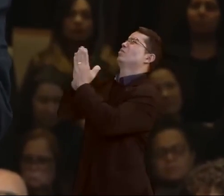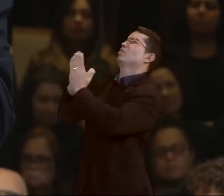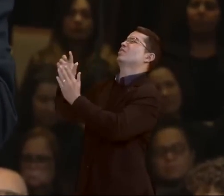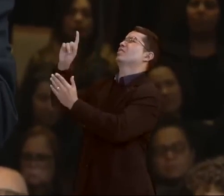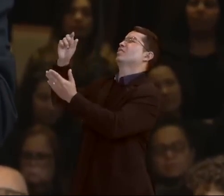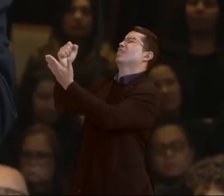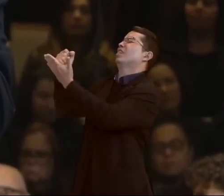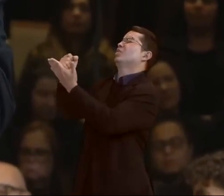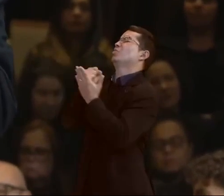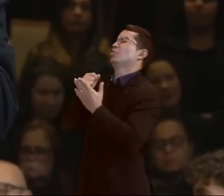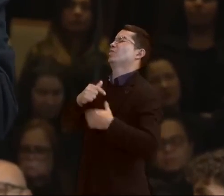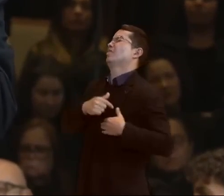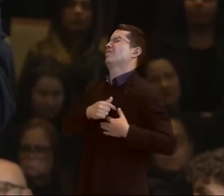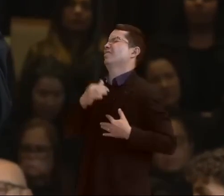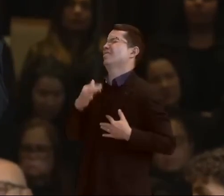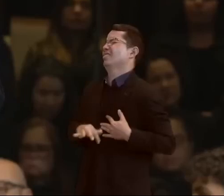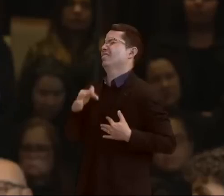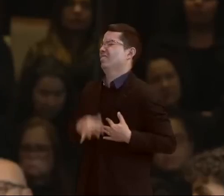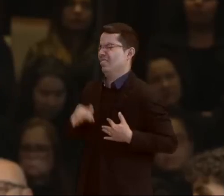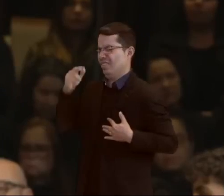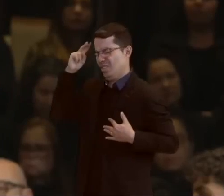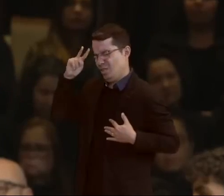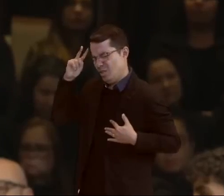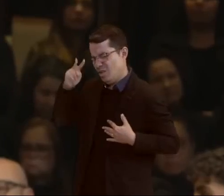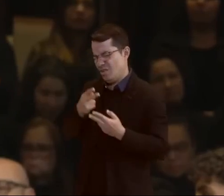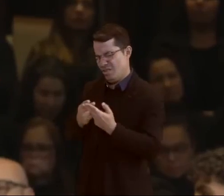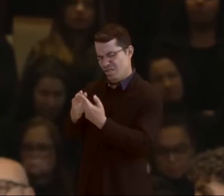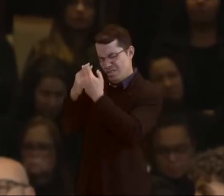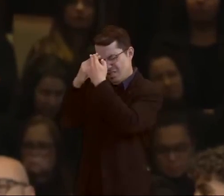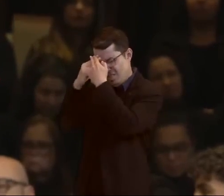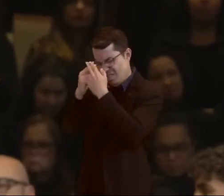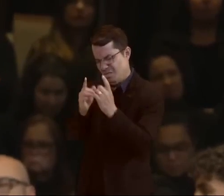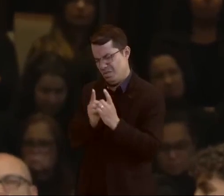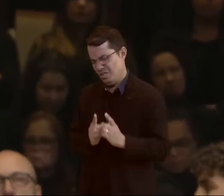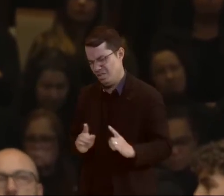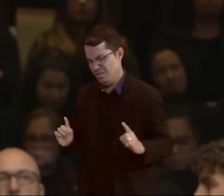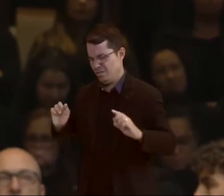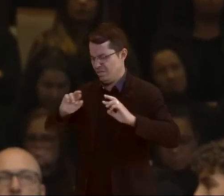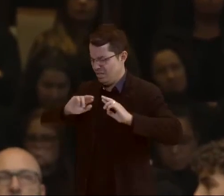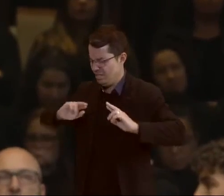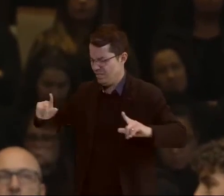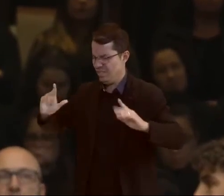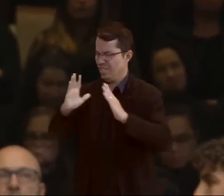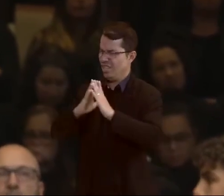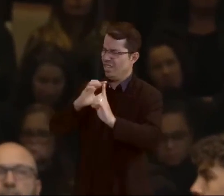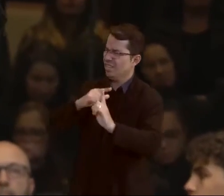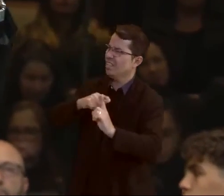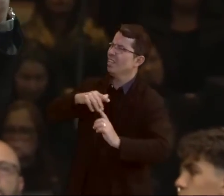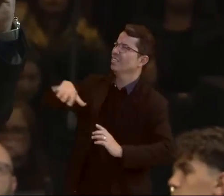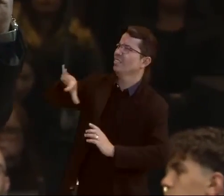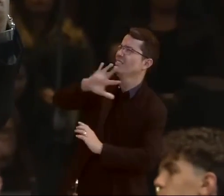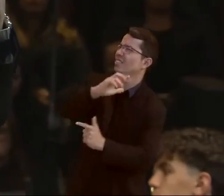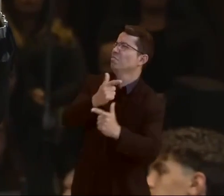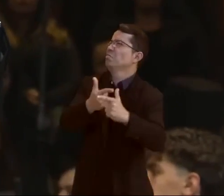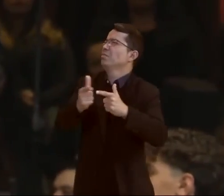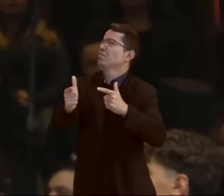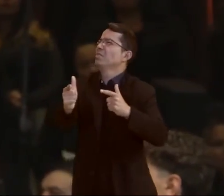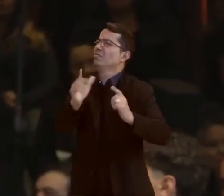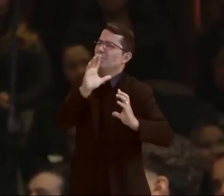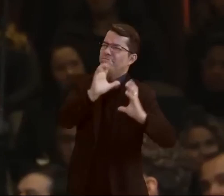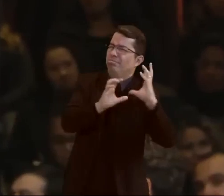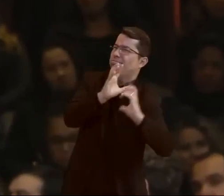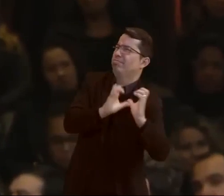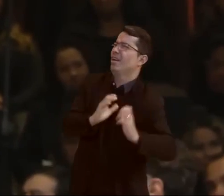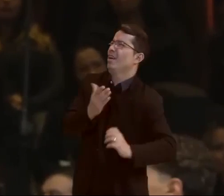que trazem de outras lembranças de relacionamentos com o povo de Deus, que é complicado, porque